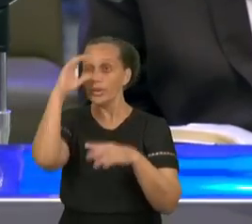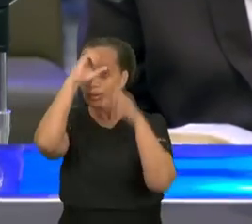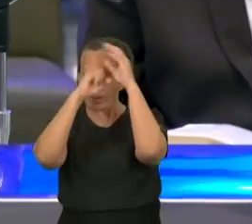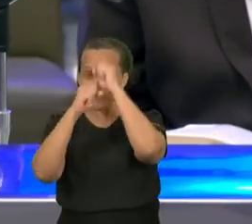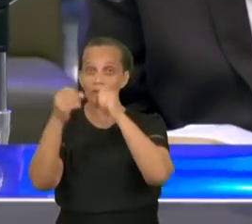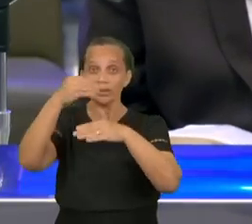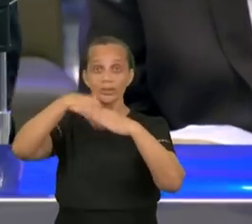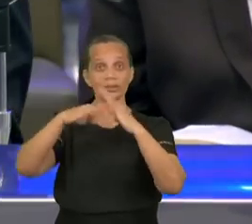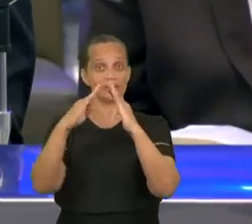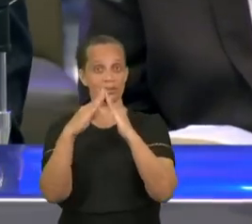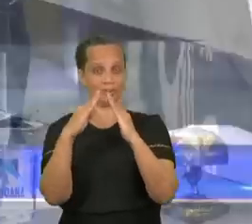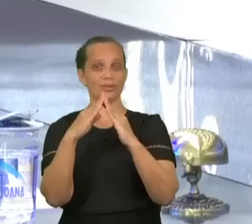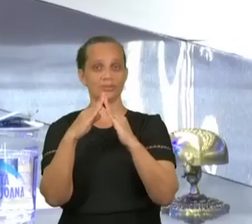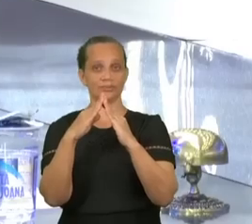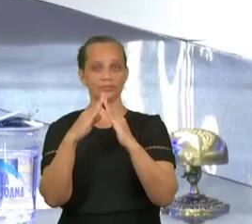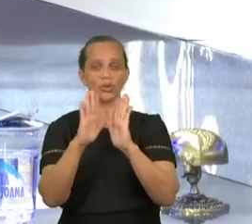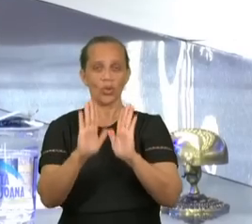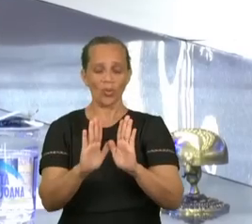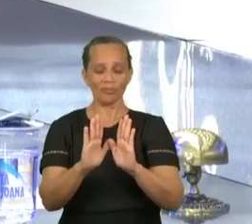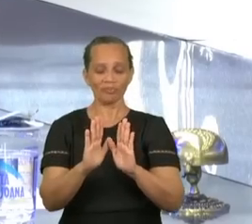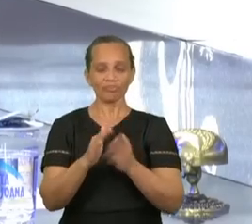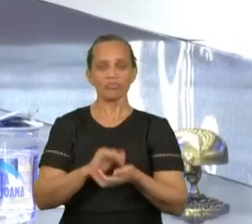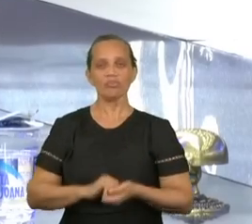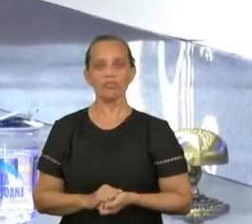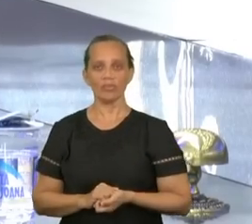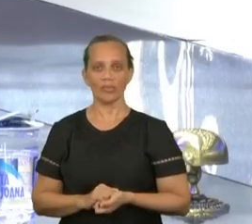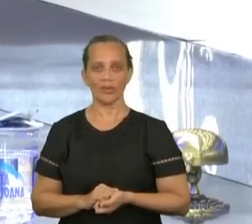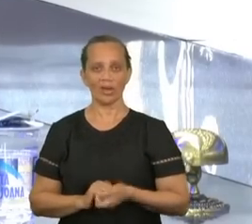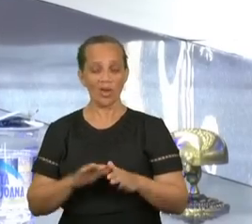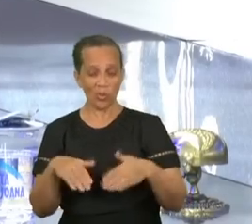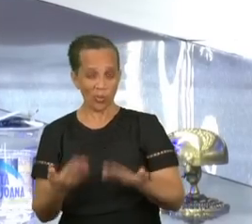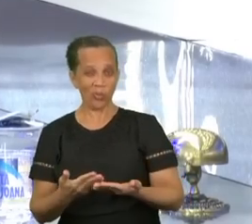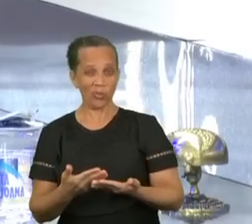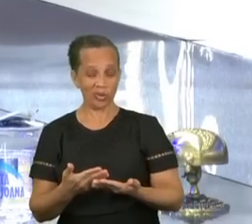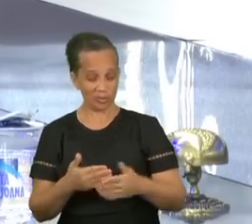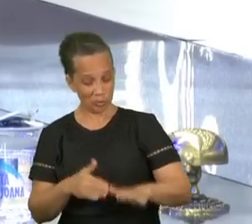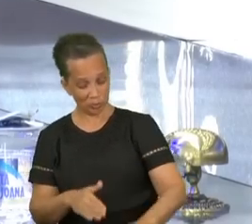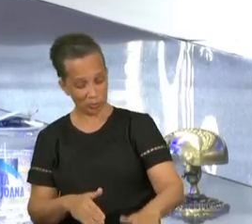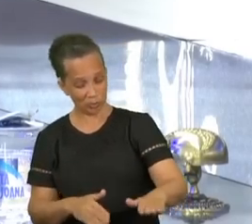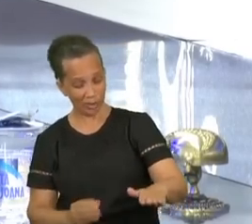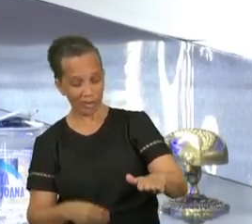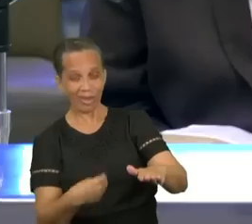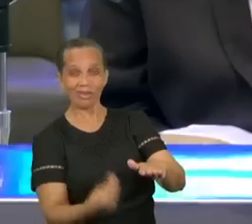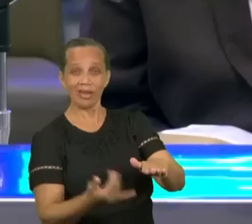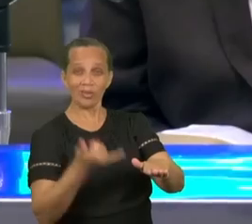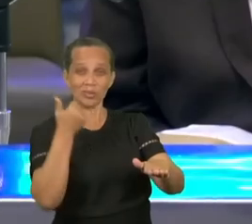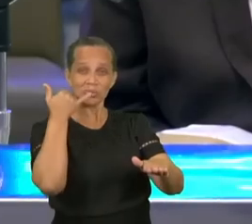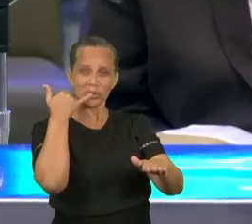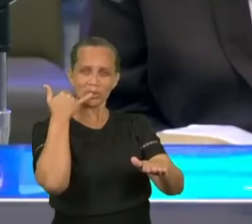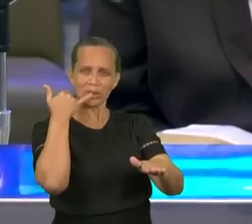é terra idade a primeira coisa que você faz para não ter trabalho é entregar um celular o seu filho a sua filha